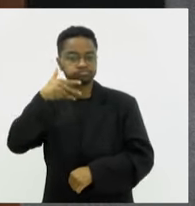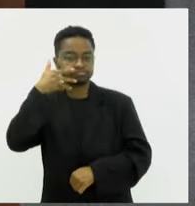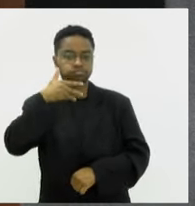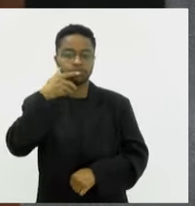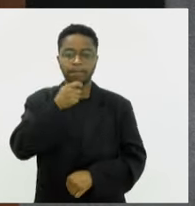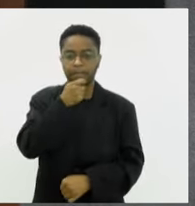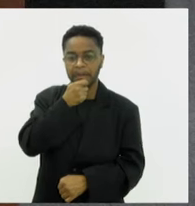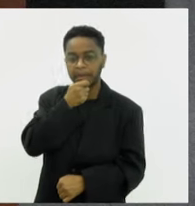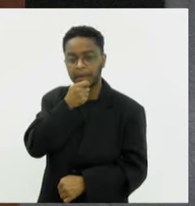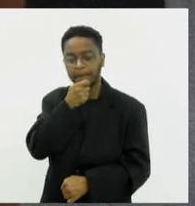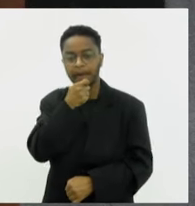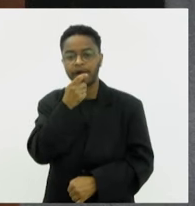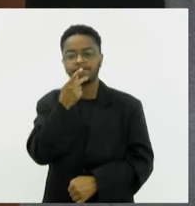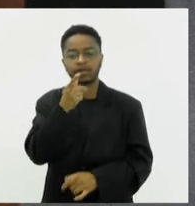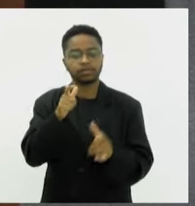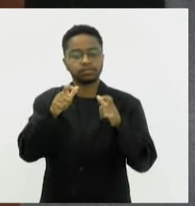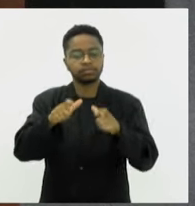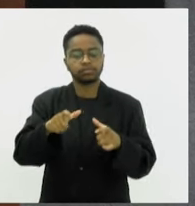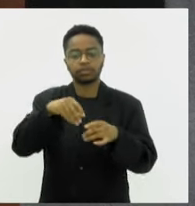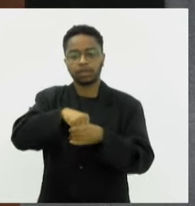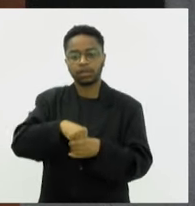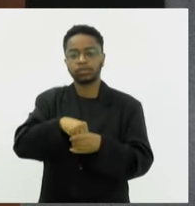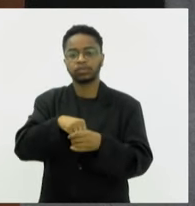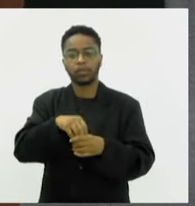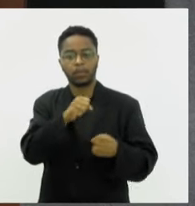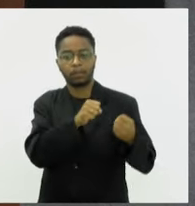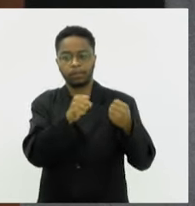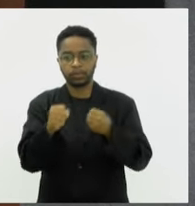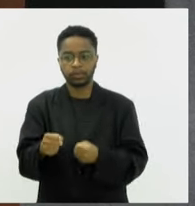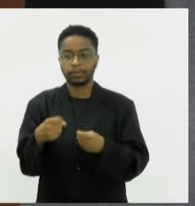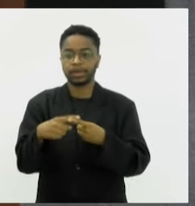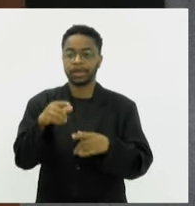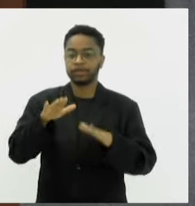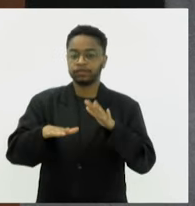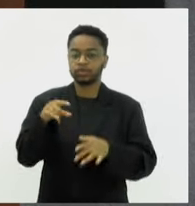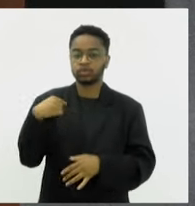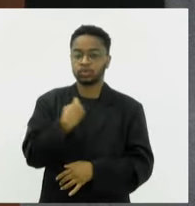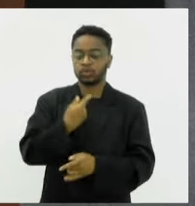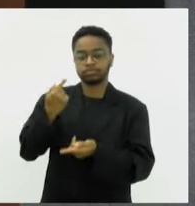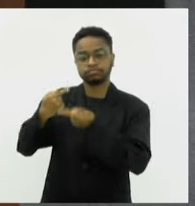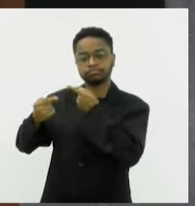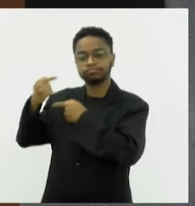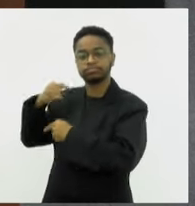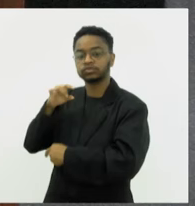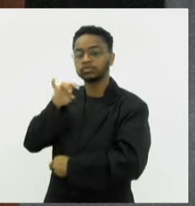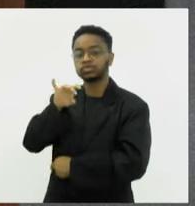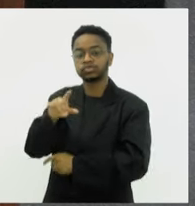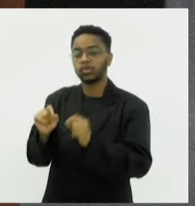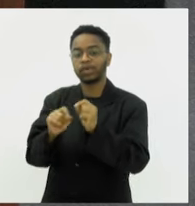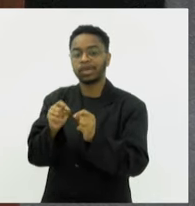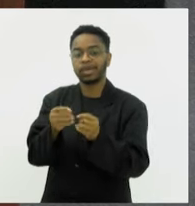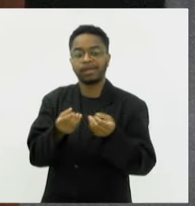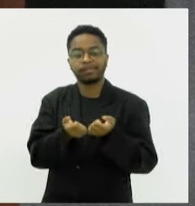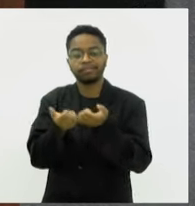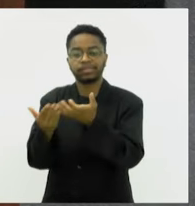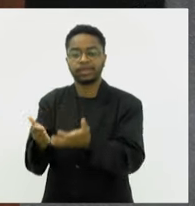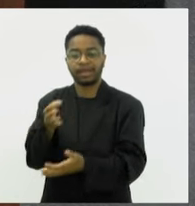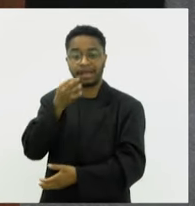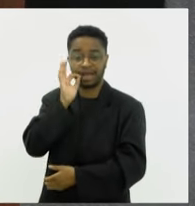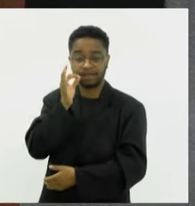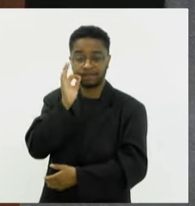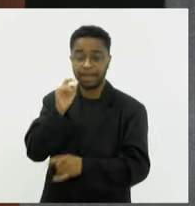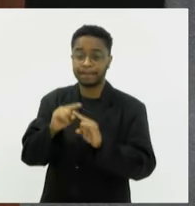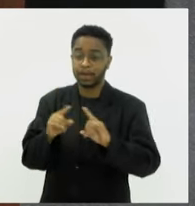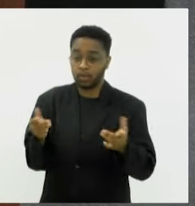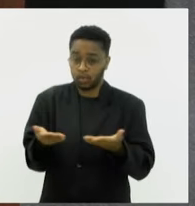microfone, falar de um espaço de poder, da qual muitas vezes as nossas ancestrais só serviram cafezinho. Hoje, nessa